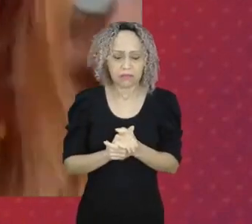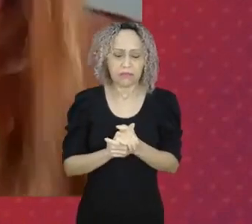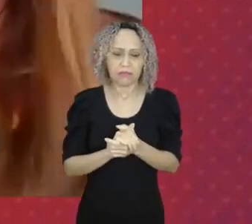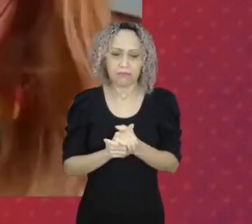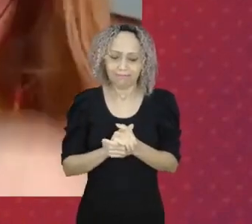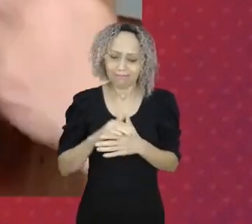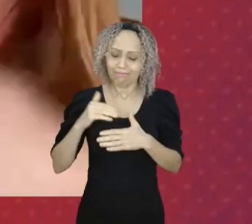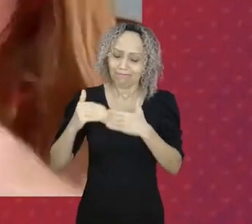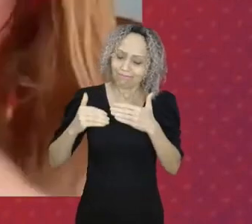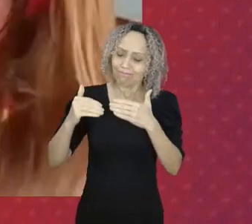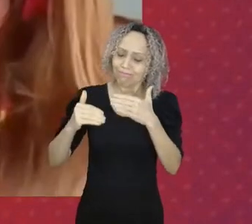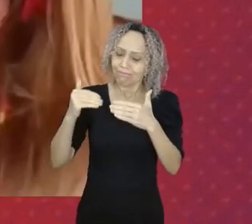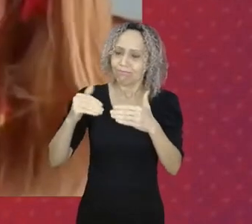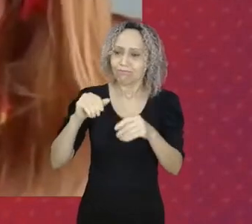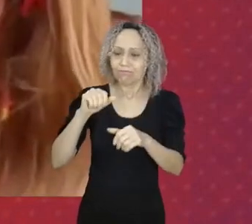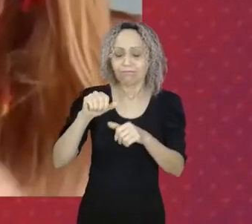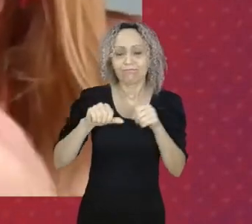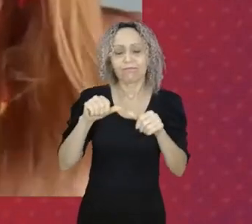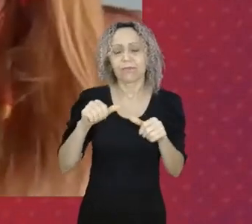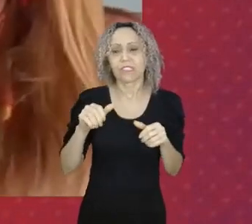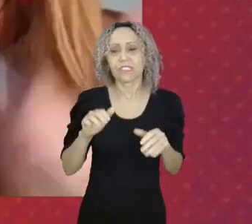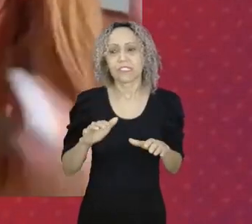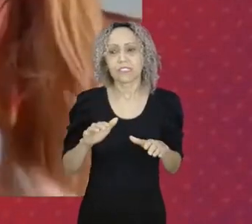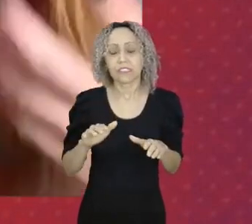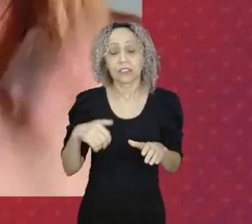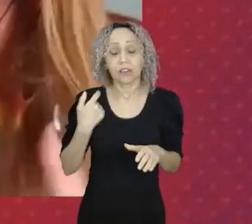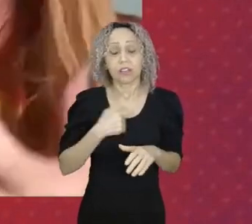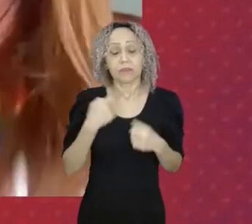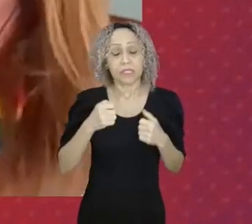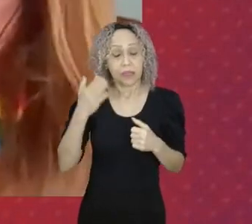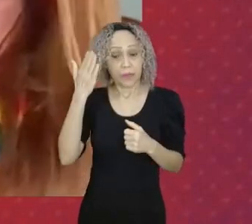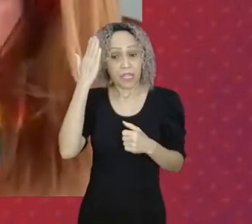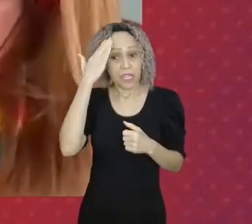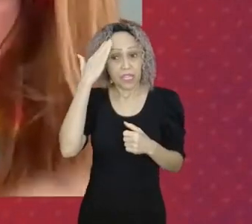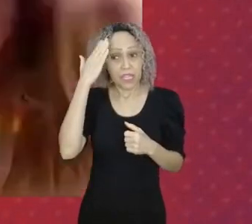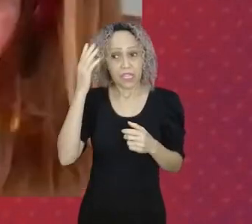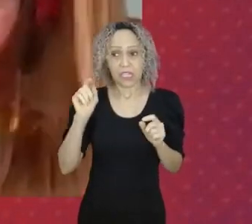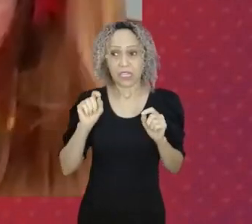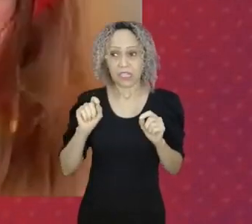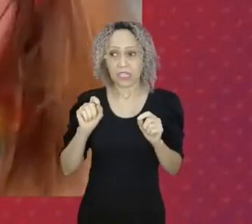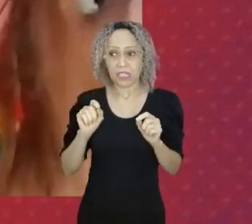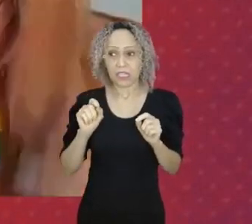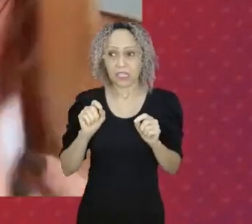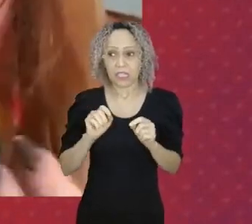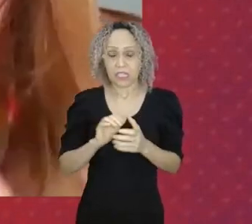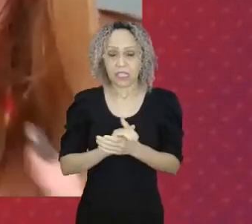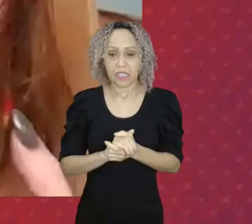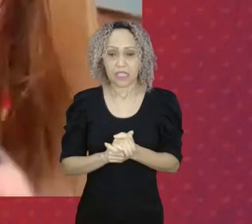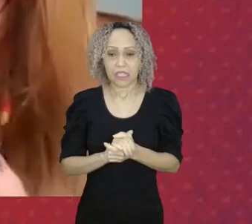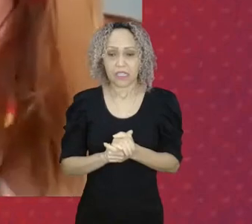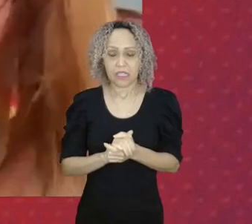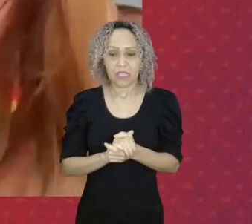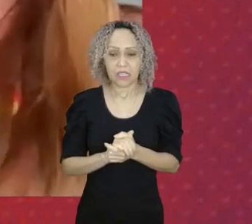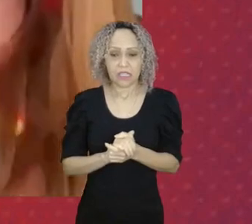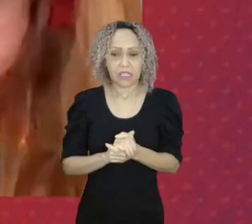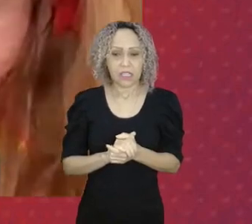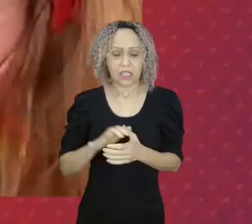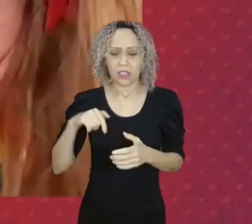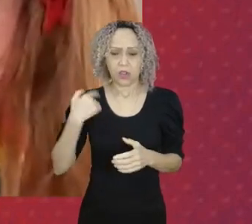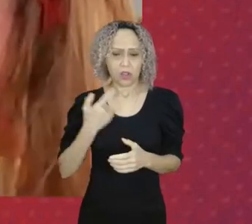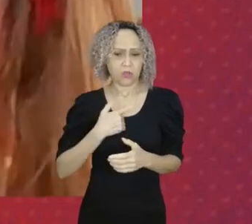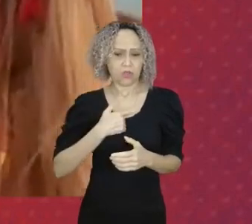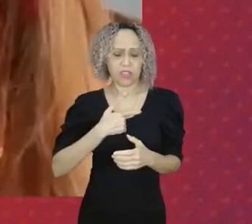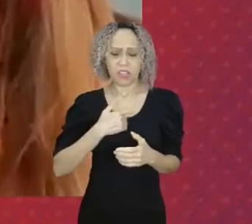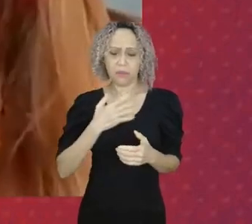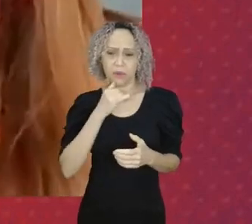processo. Mas a gente precisa entender que a nossa luta não é para esvaziar a identidade de gênero, né? É para